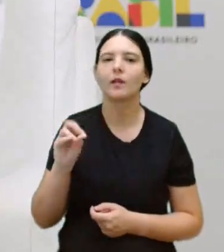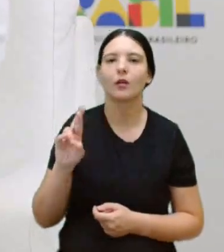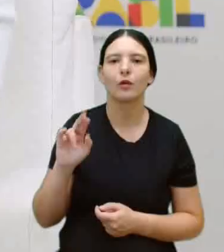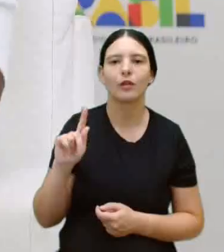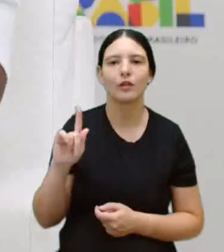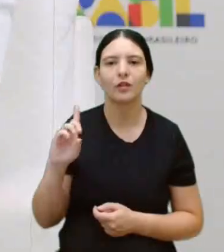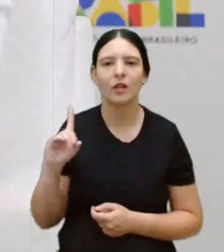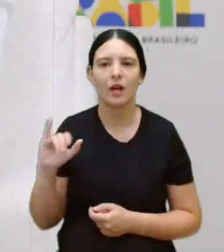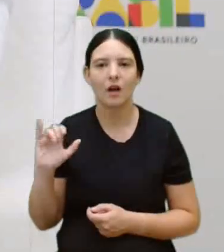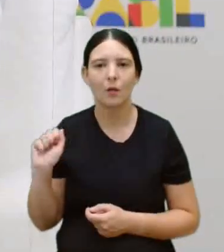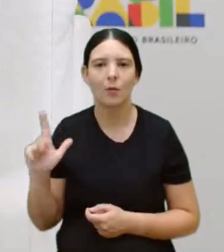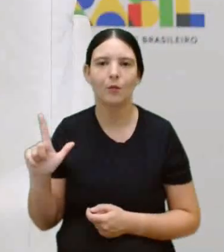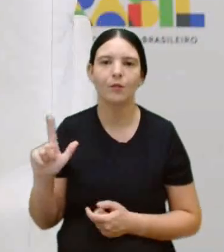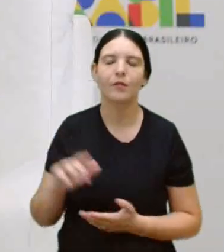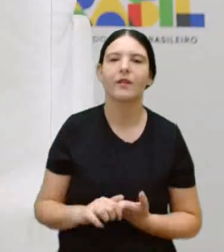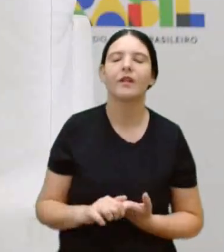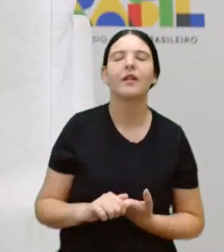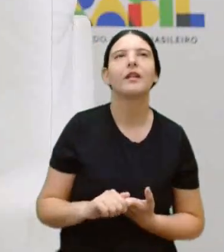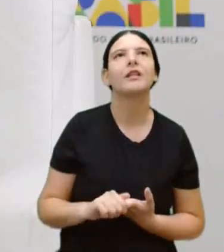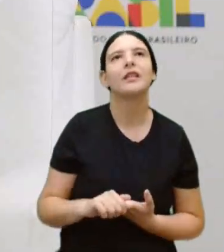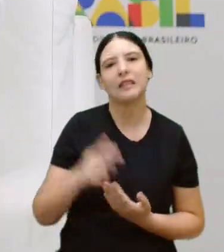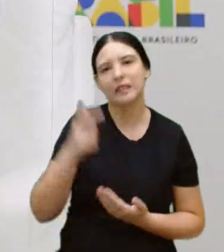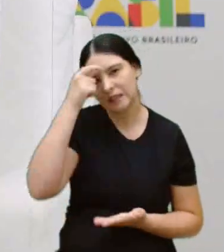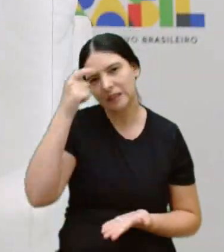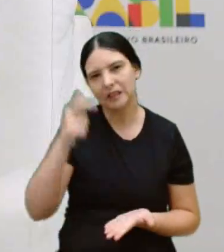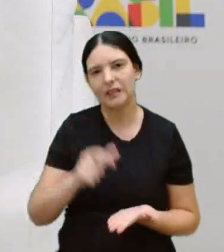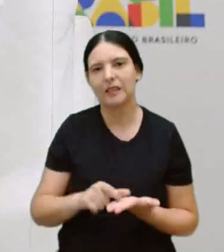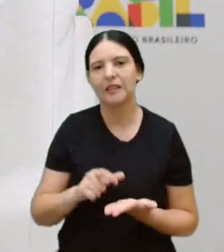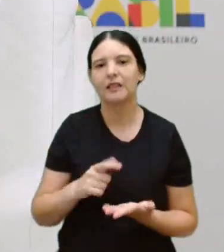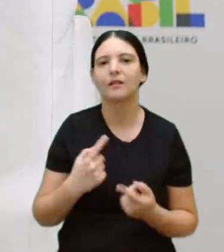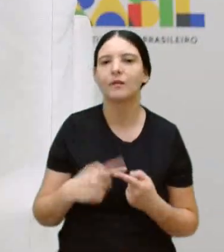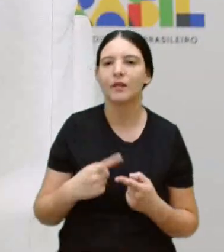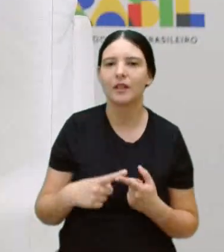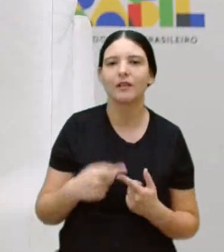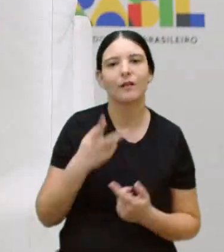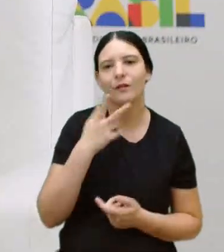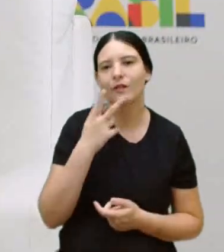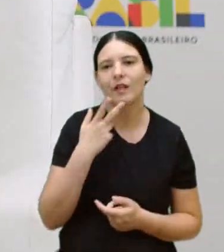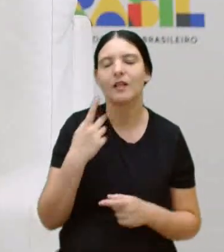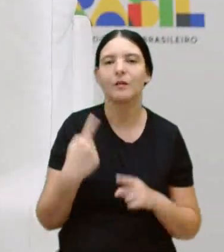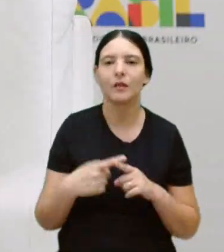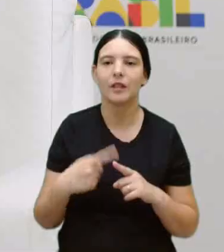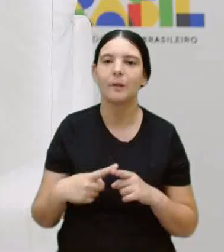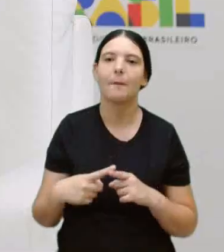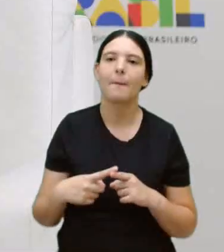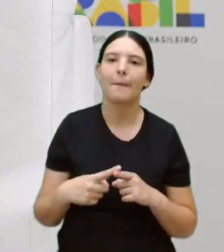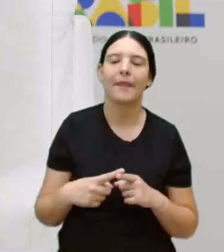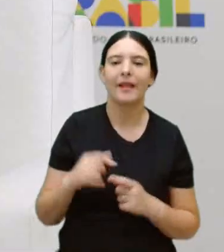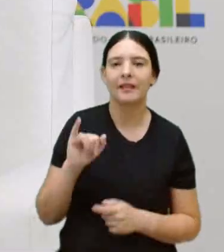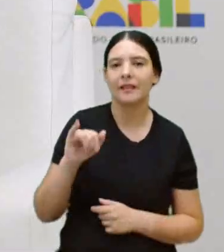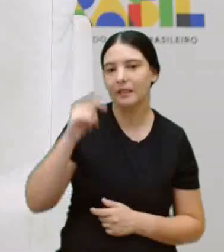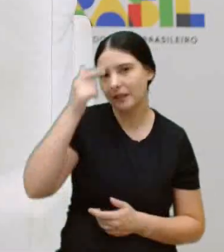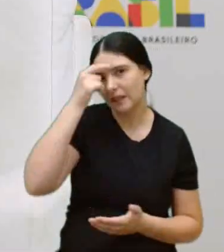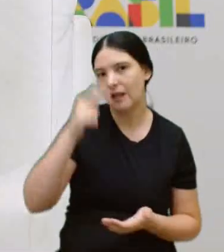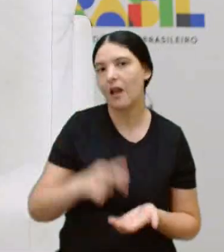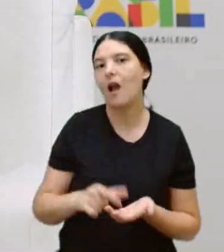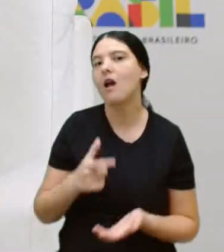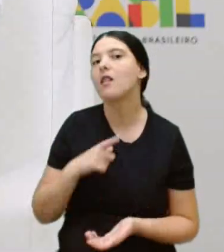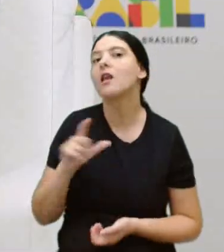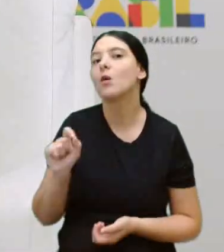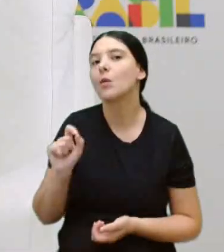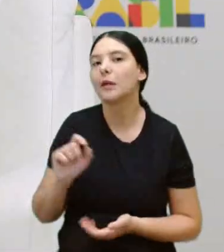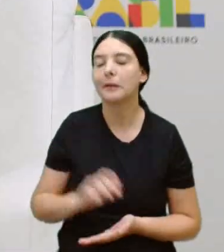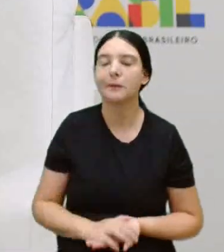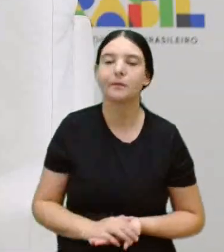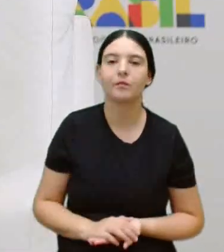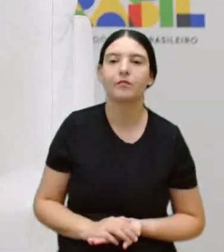Iá. E o homem cordial. Falei um pouquinho, não falei tanto, né, da Iá, que tinha a ver com isso. O que a Iá tem? A Iá tem algo que ela opera